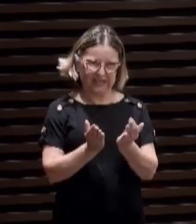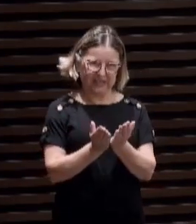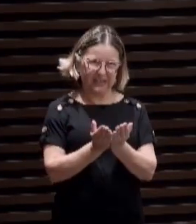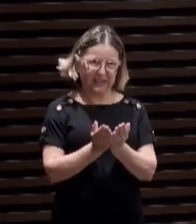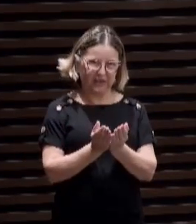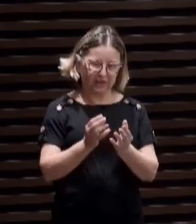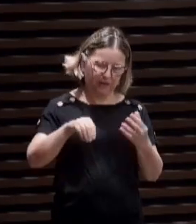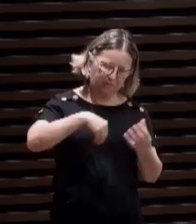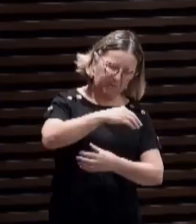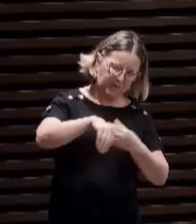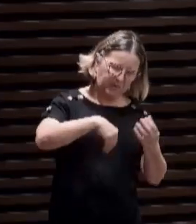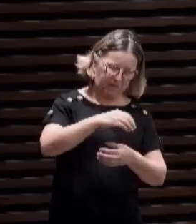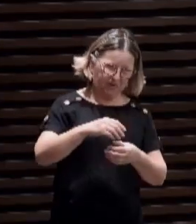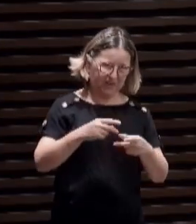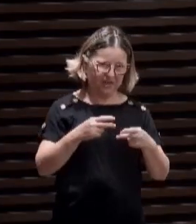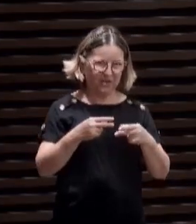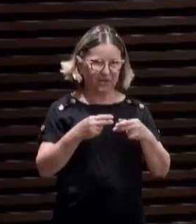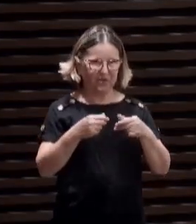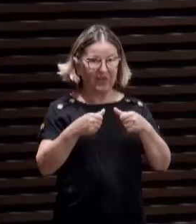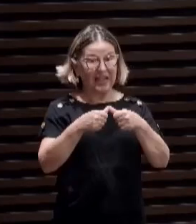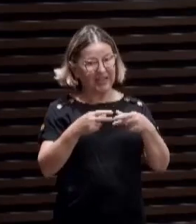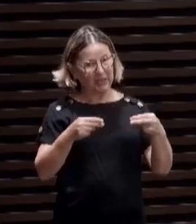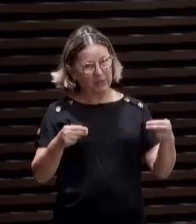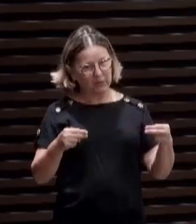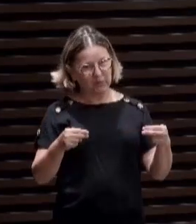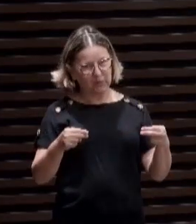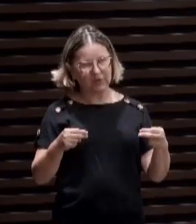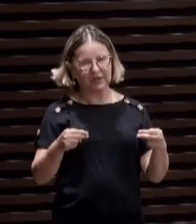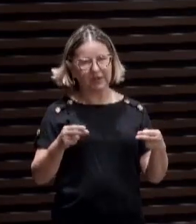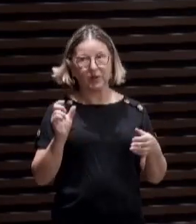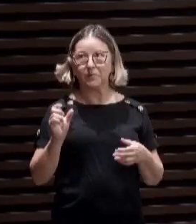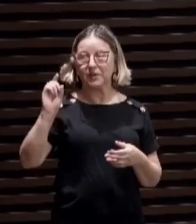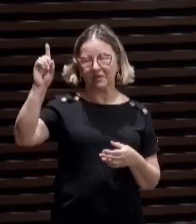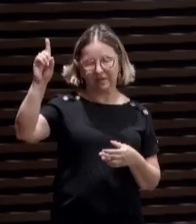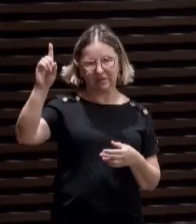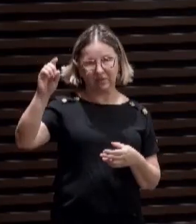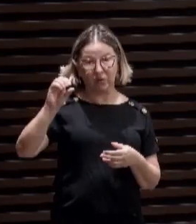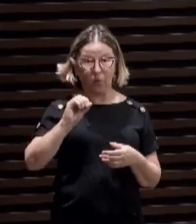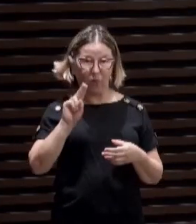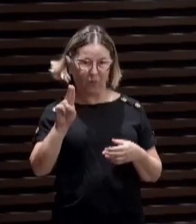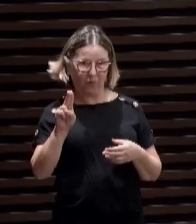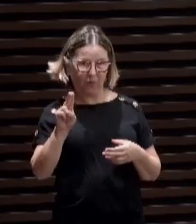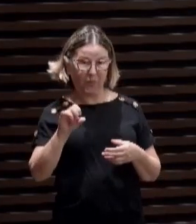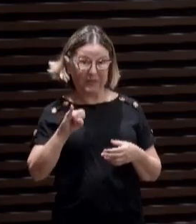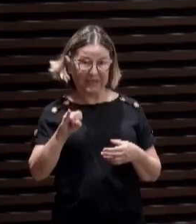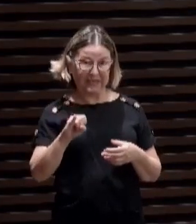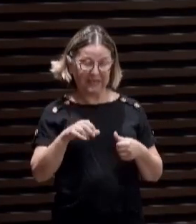à palavra de Deus, ou se eles estavam buscando